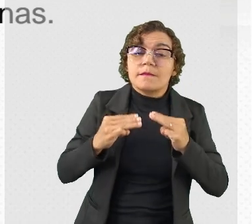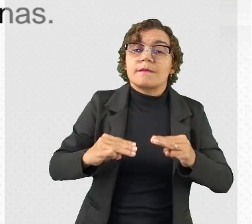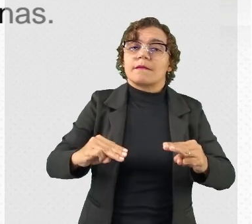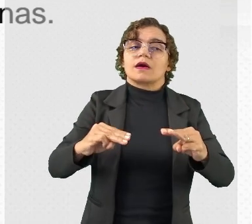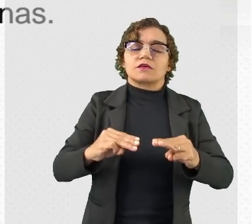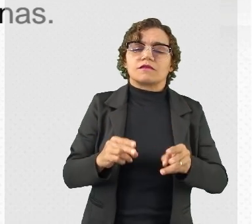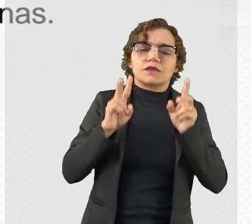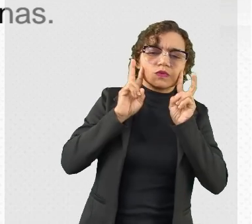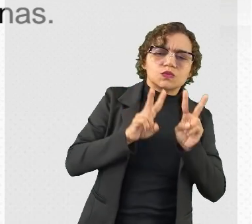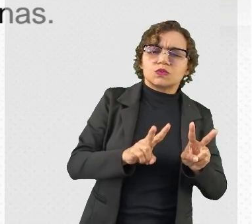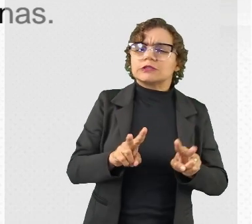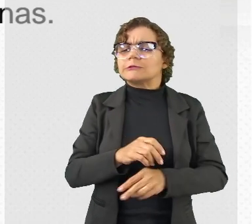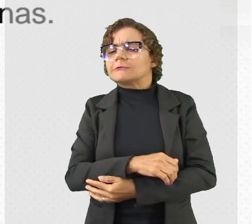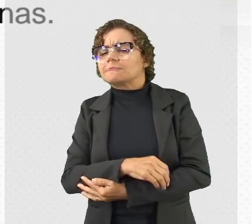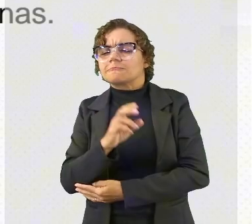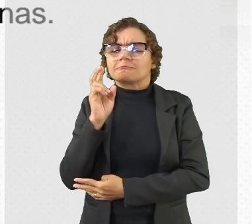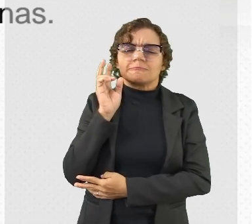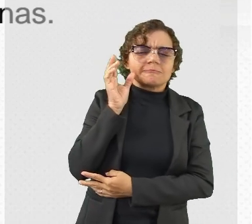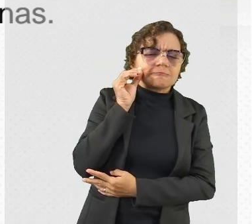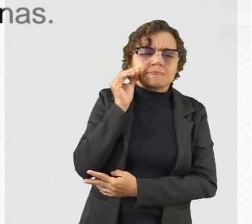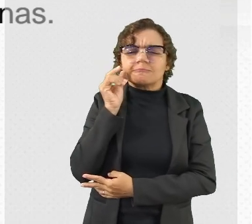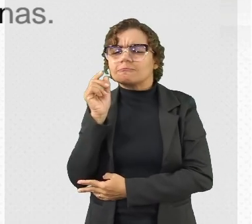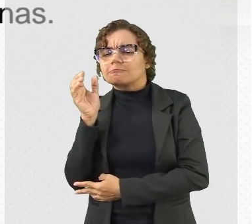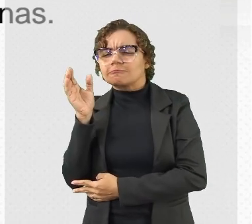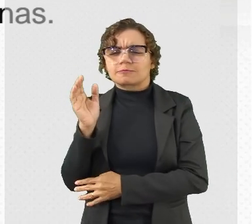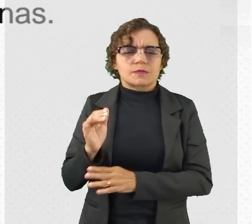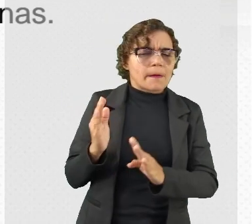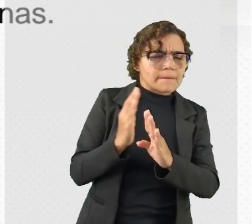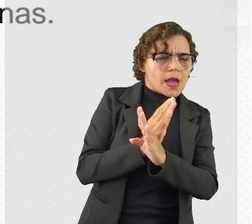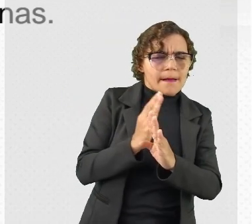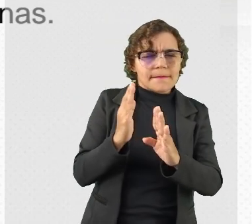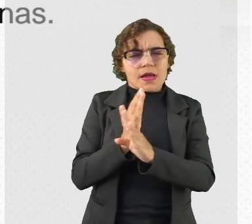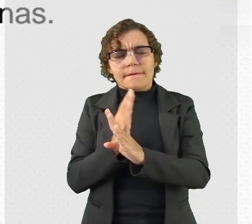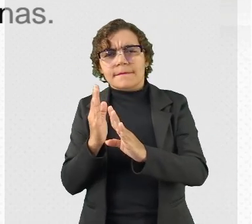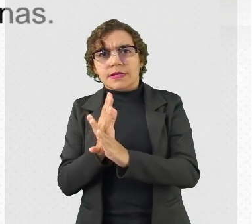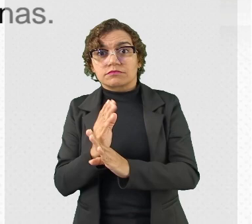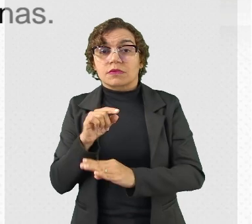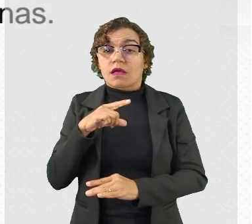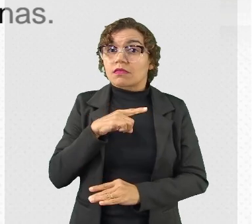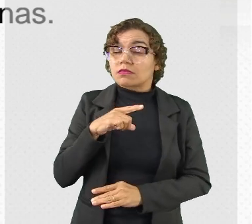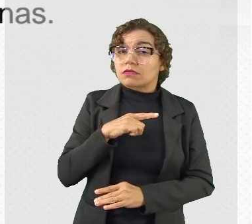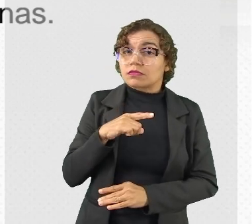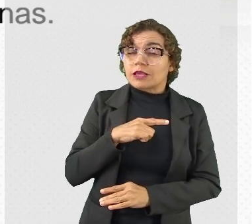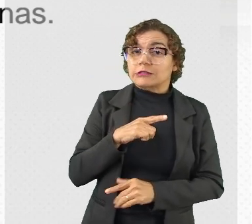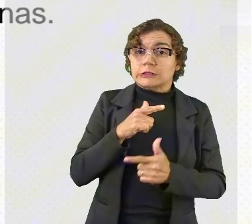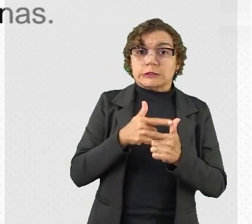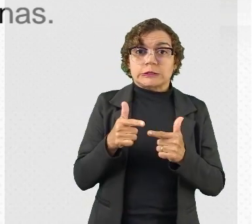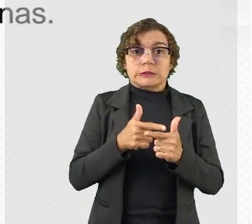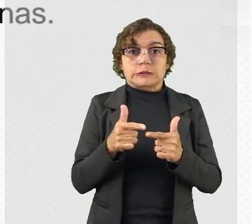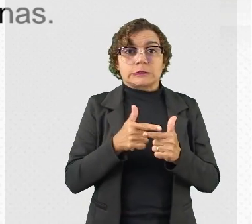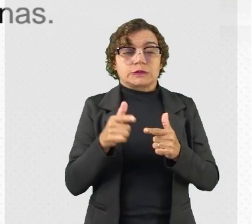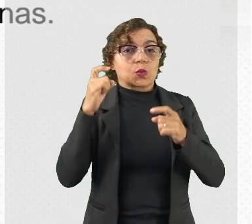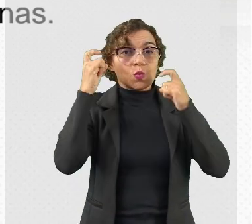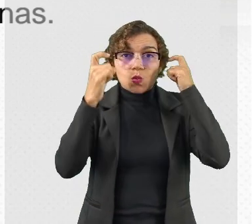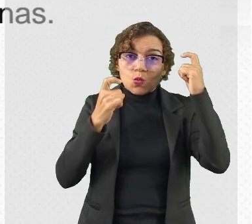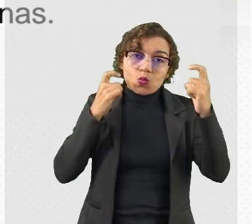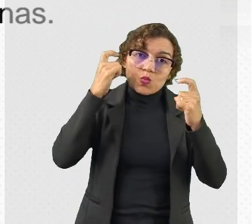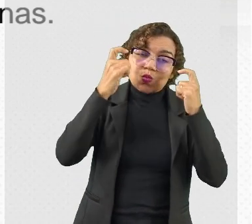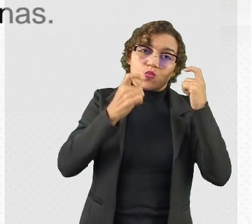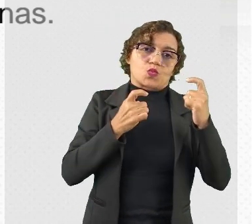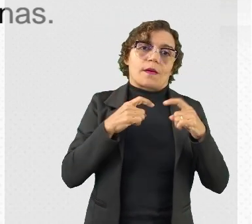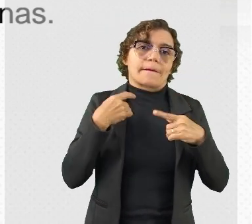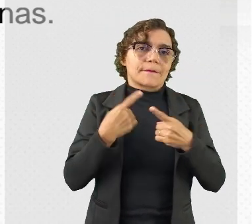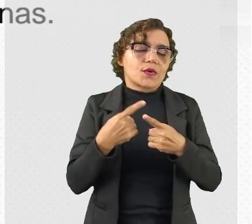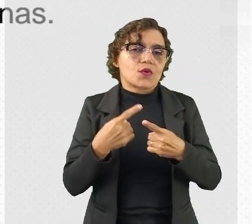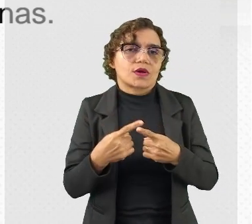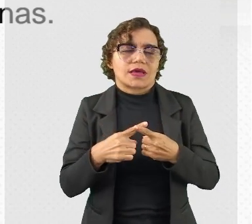nesse cenário, observando esse cenário, ele percebe que essa instabilidade, ela é um grande problema. O problema é justamente essa fragmentação de